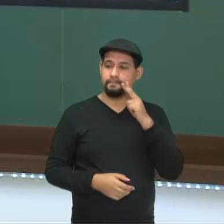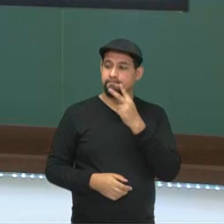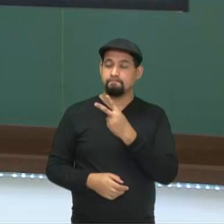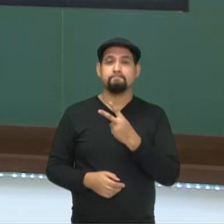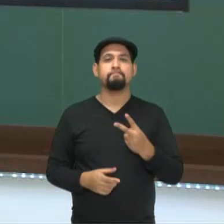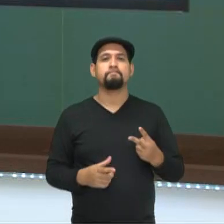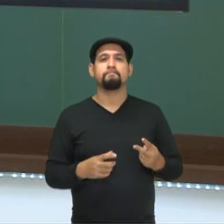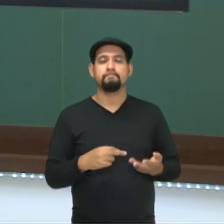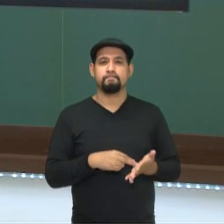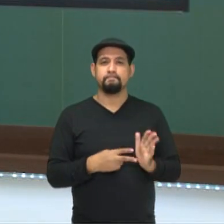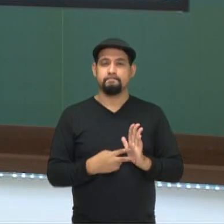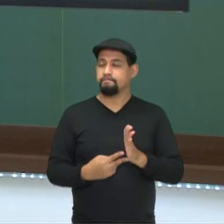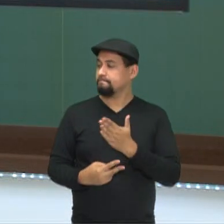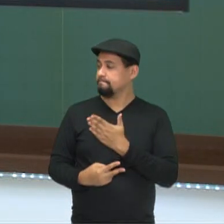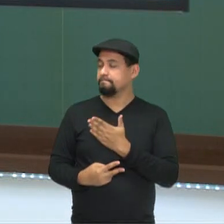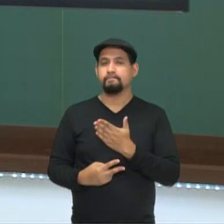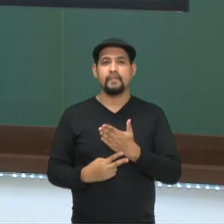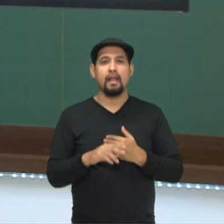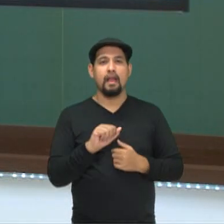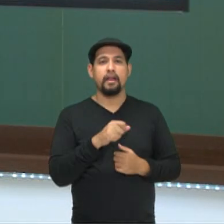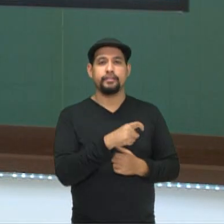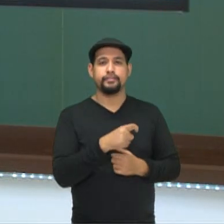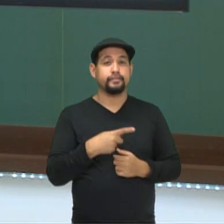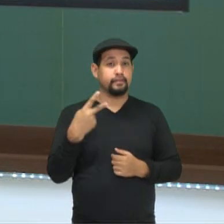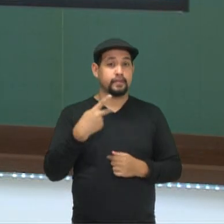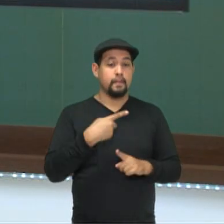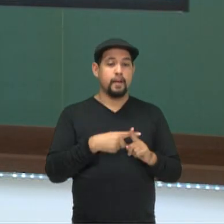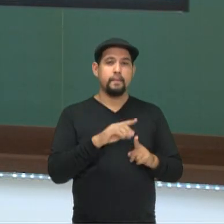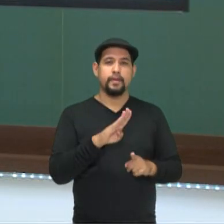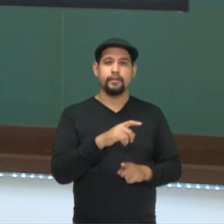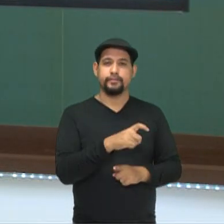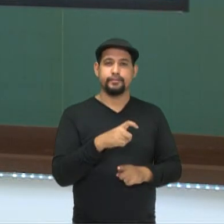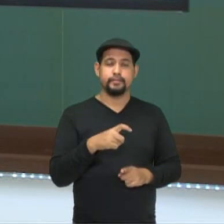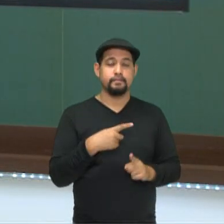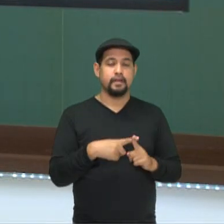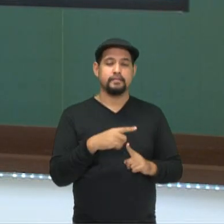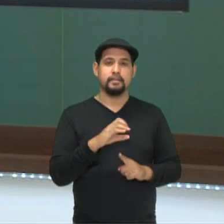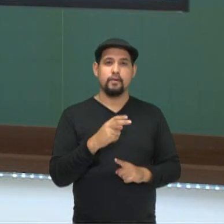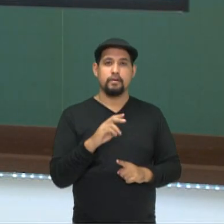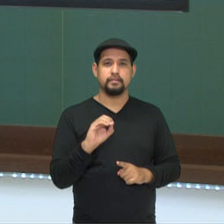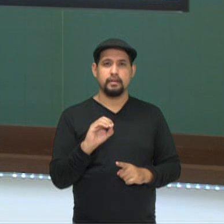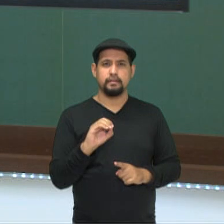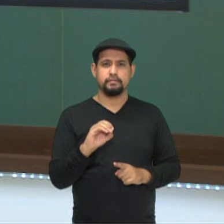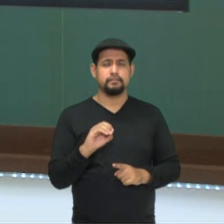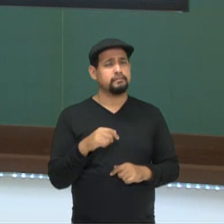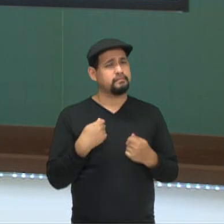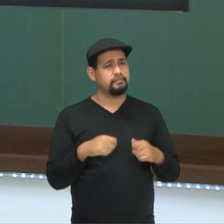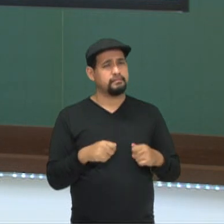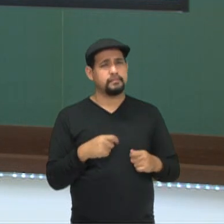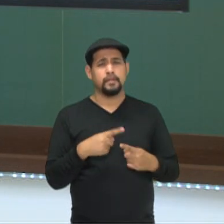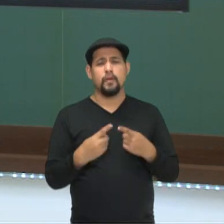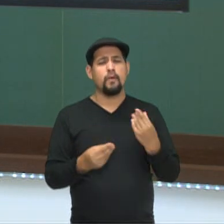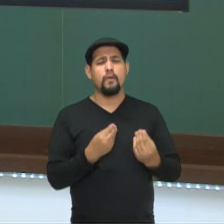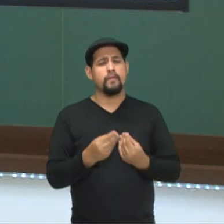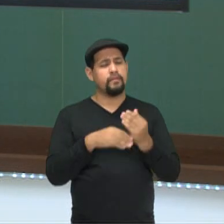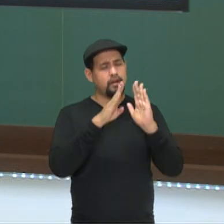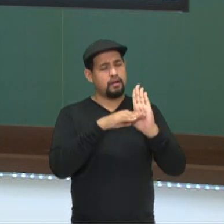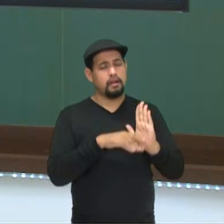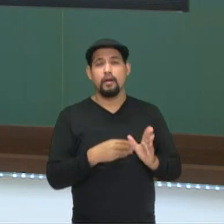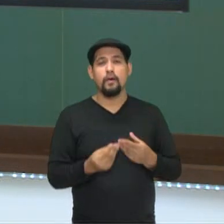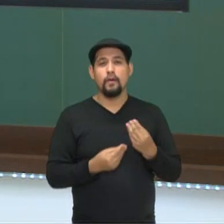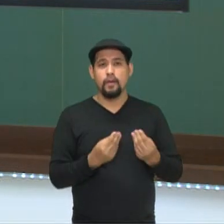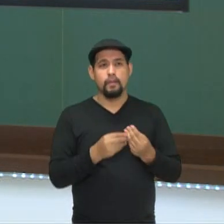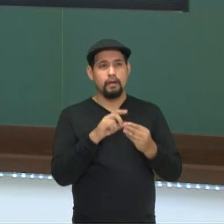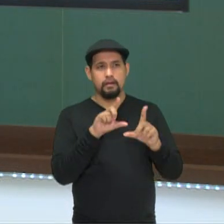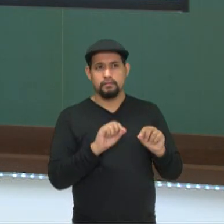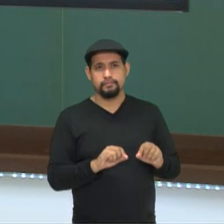esse tipo pão aqui ó a x ao quadrado + BX + C = 0 tem que está escrito assim se não como é que eu vou tirar os coeficientes